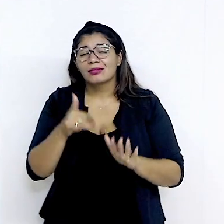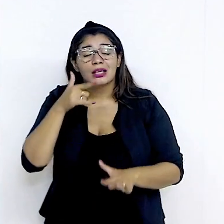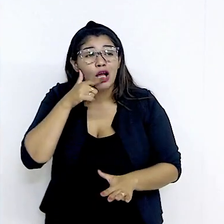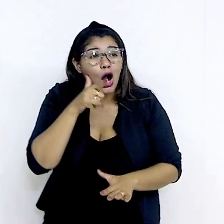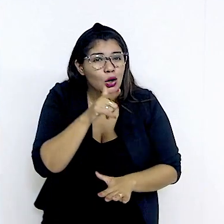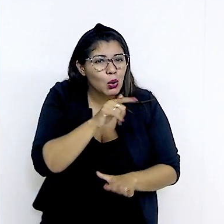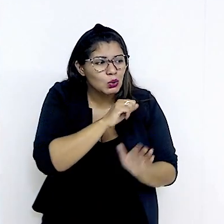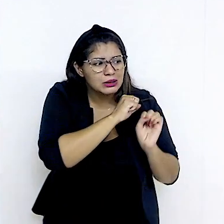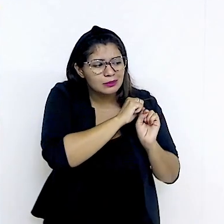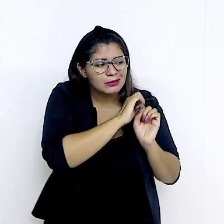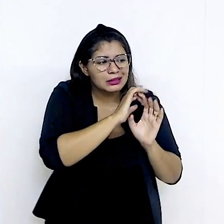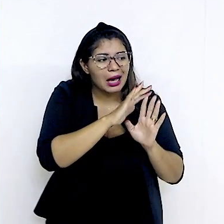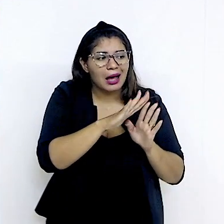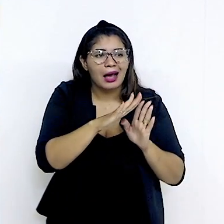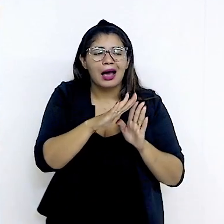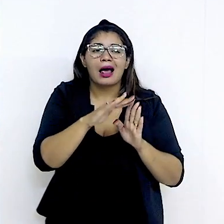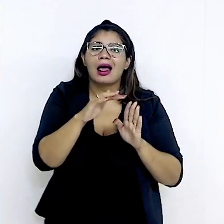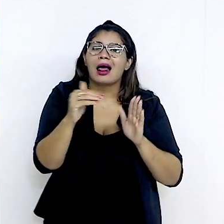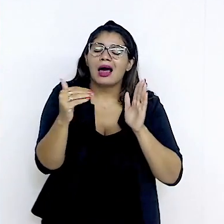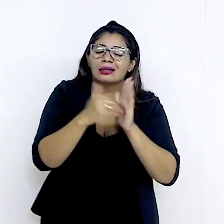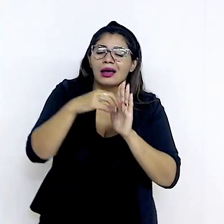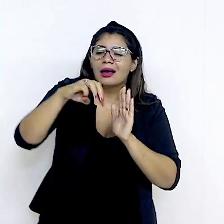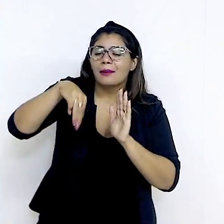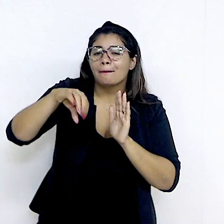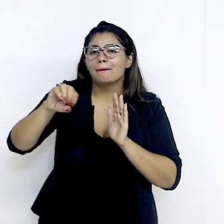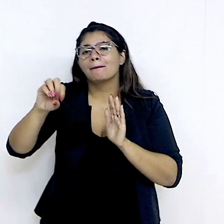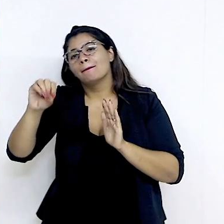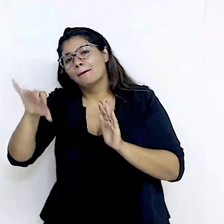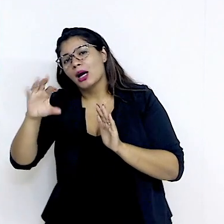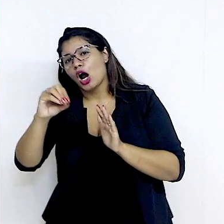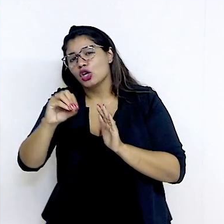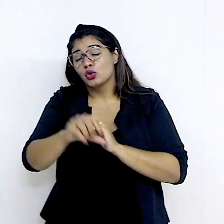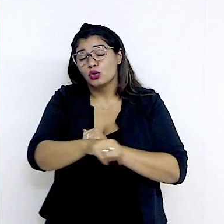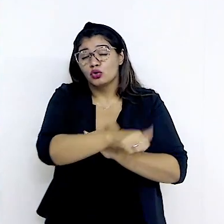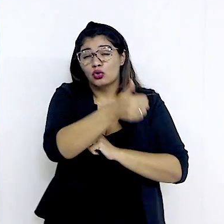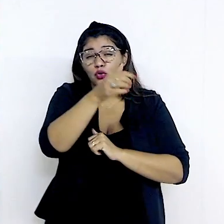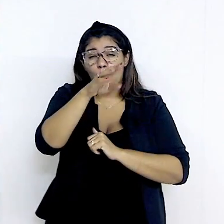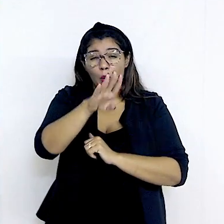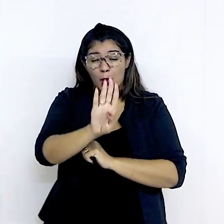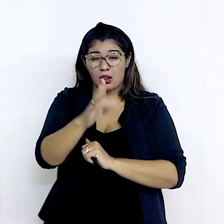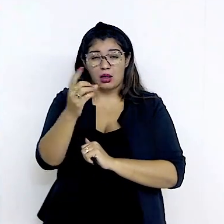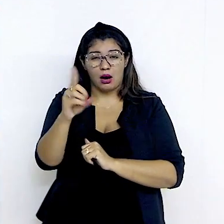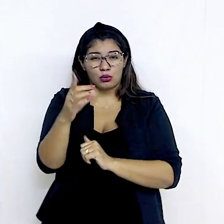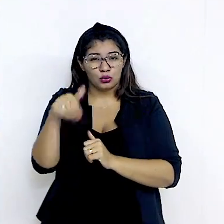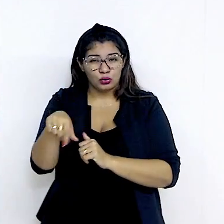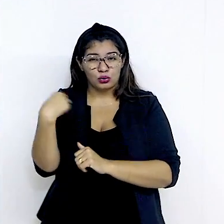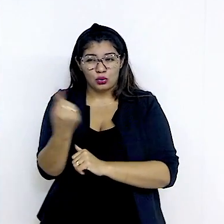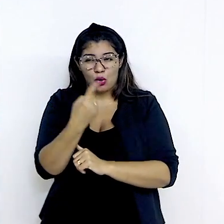consiga passar dessa marca. Até maio, já tínhamos um total de 1 bilhão no nosso